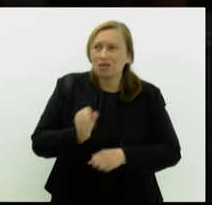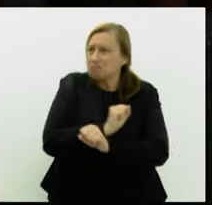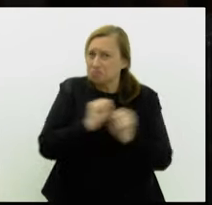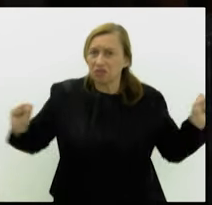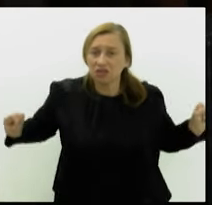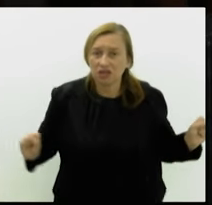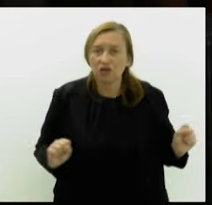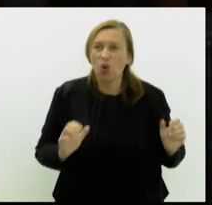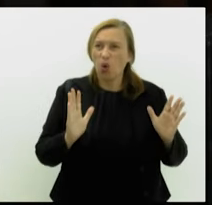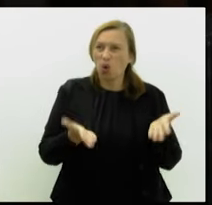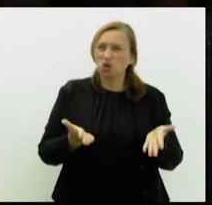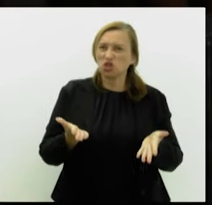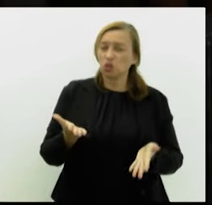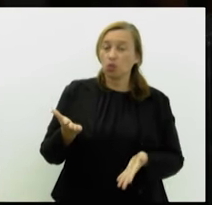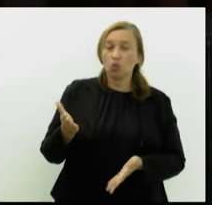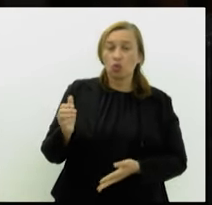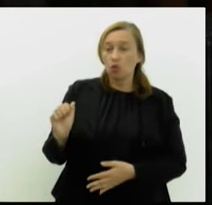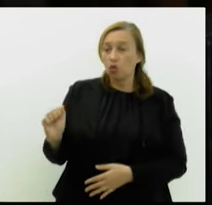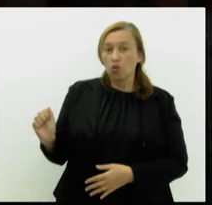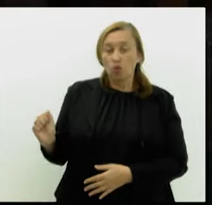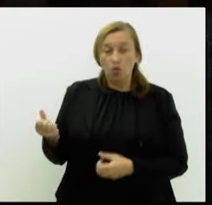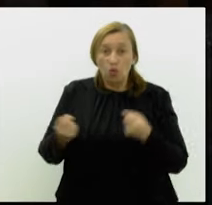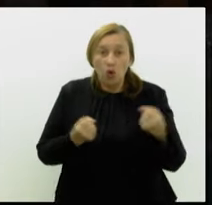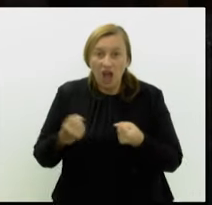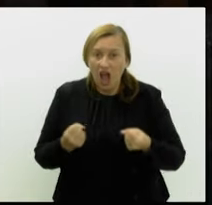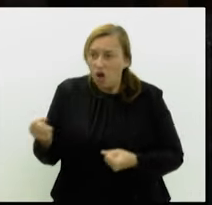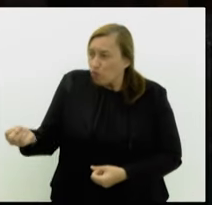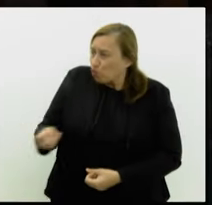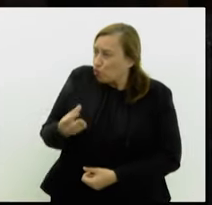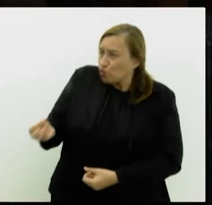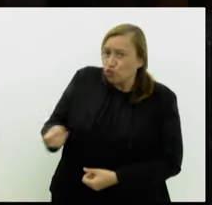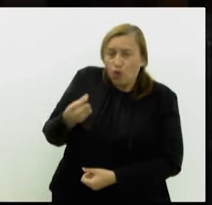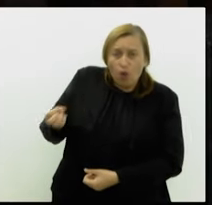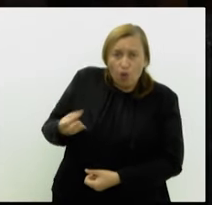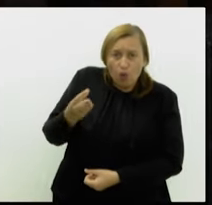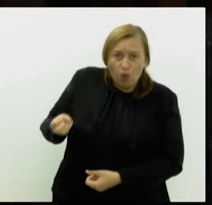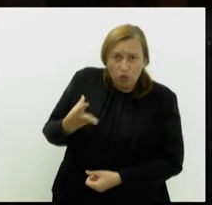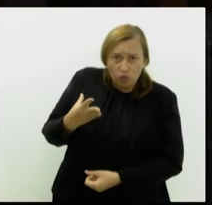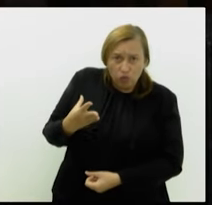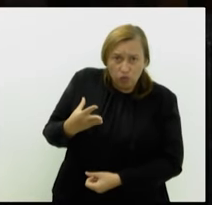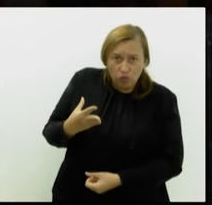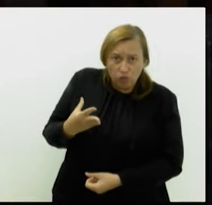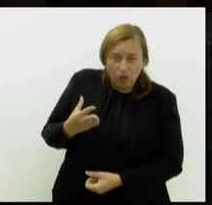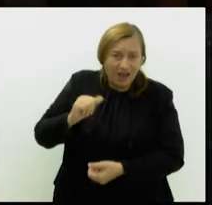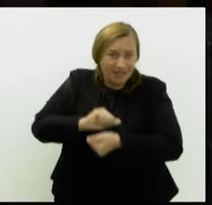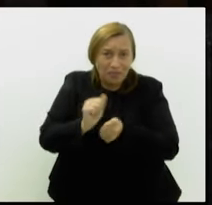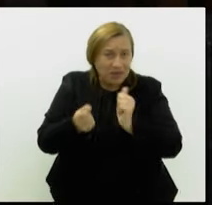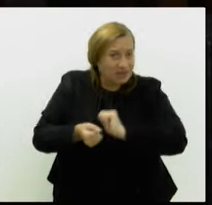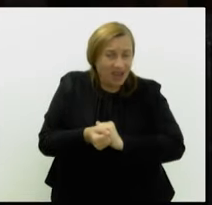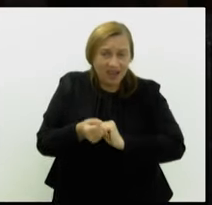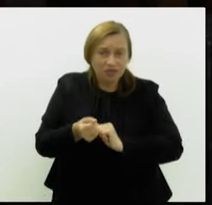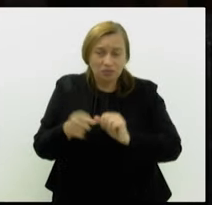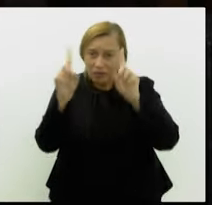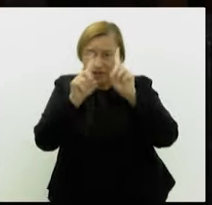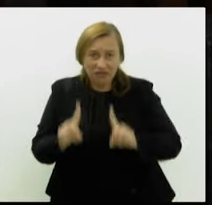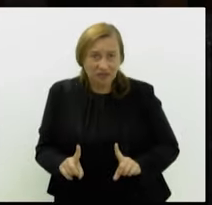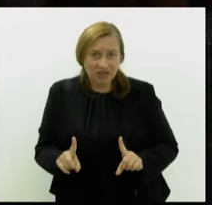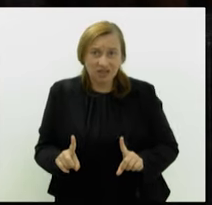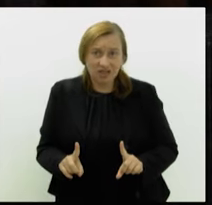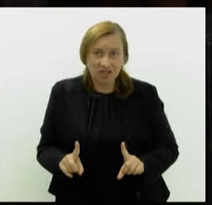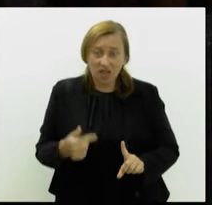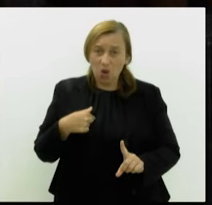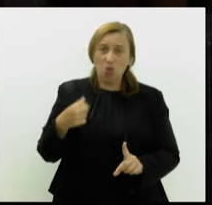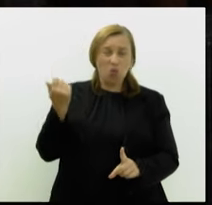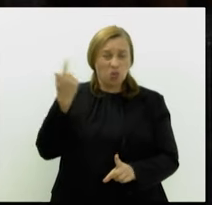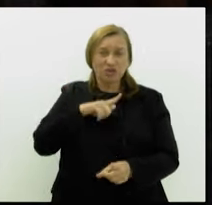zero, que tem uma qualidade para prestar um serviço, né, na vida da pessoa, que eu consiga comprar, que a pessoa com